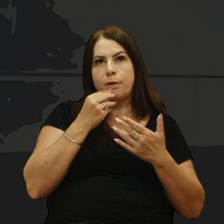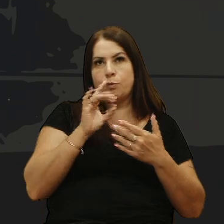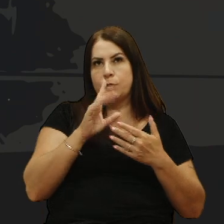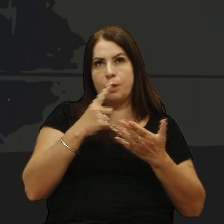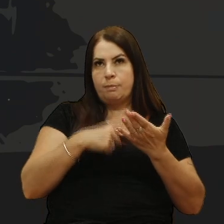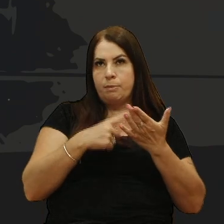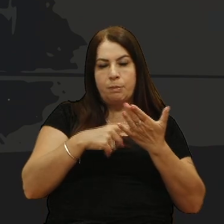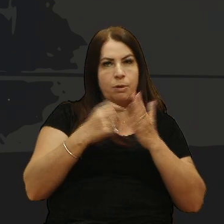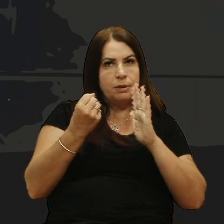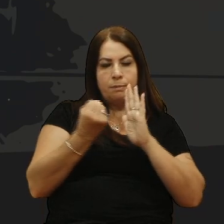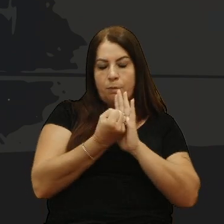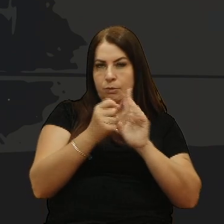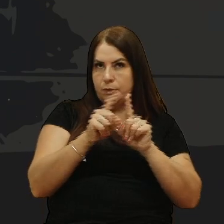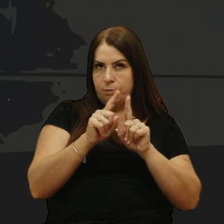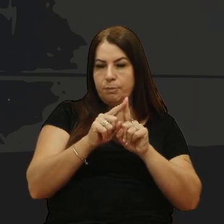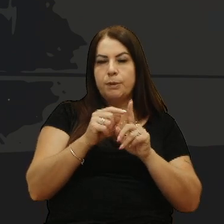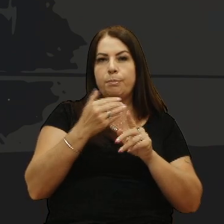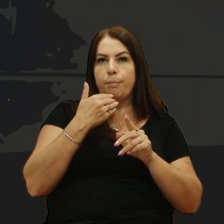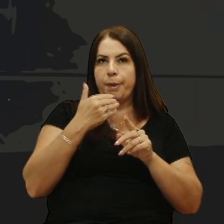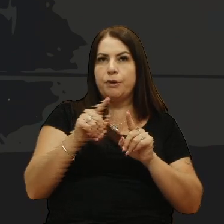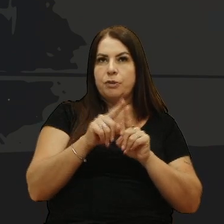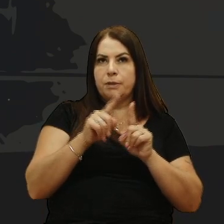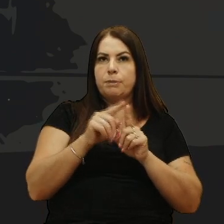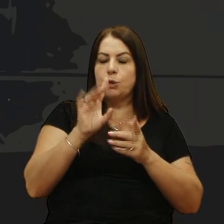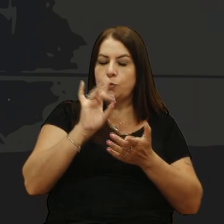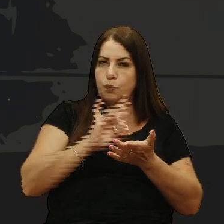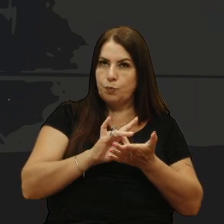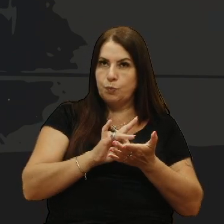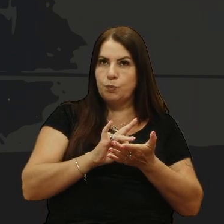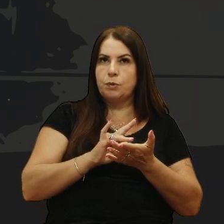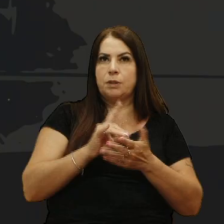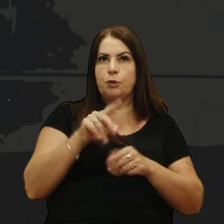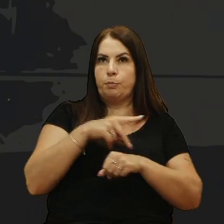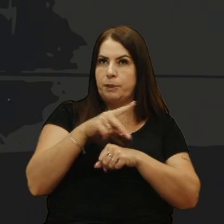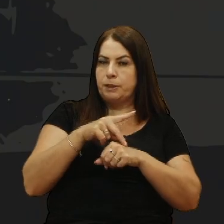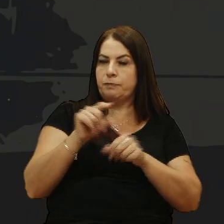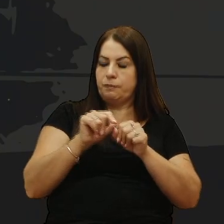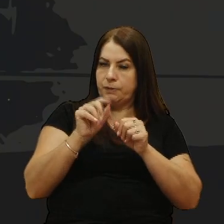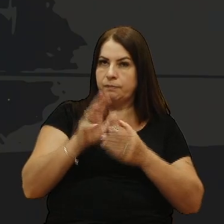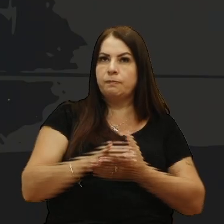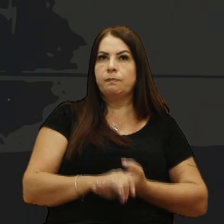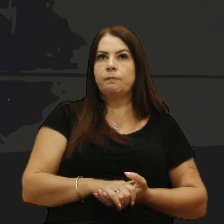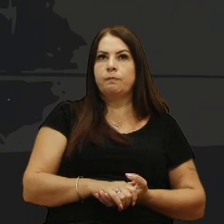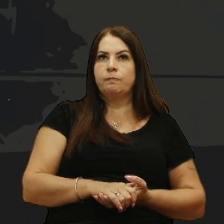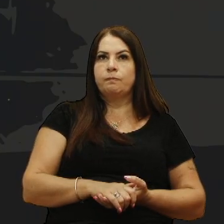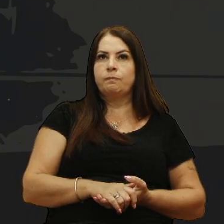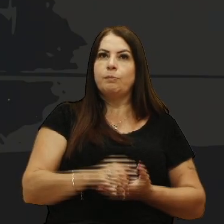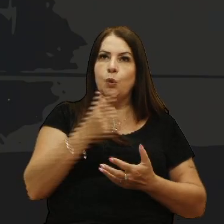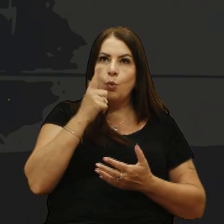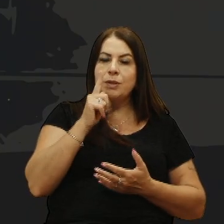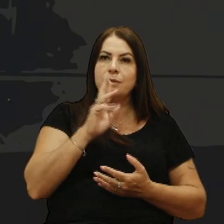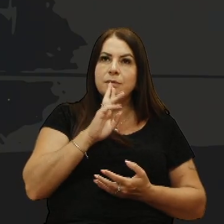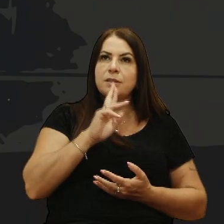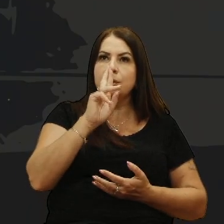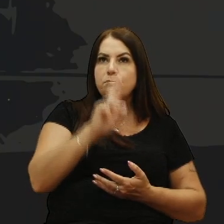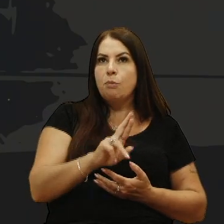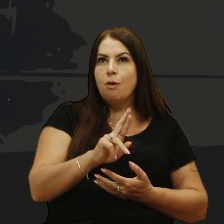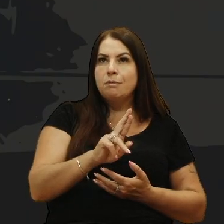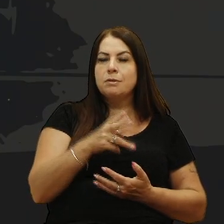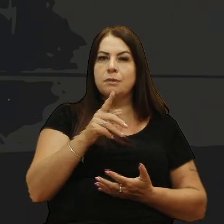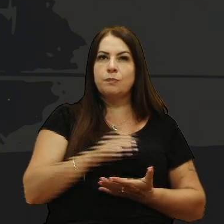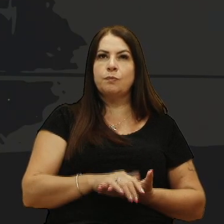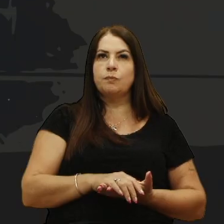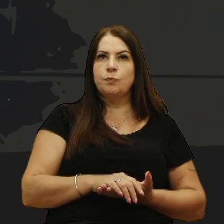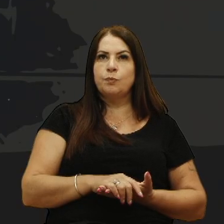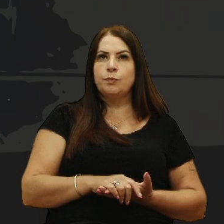pacto simbólico, também requer questões concretas que o Estado vai fazer para poder dar respostas em